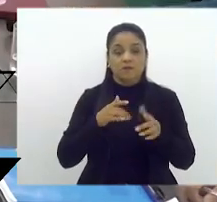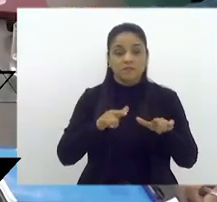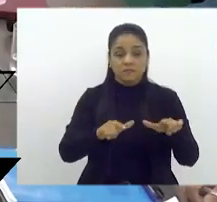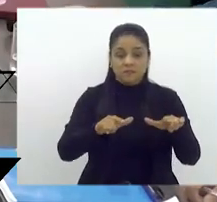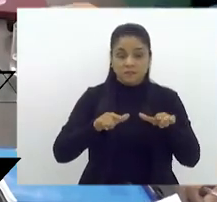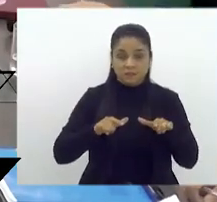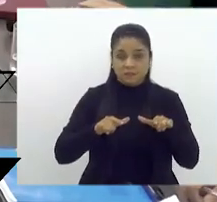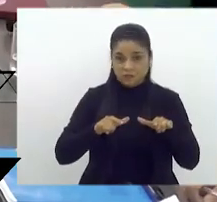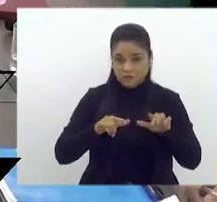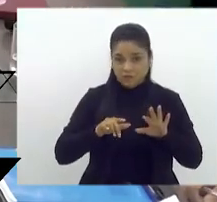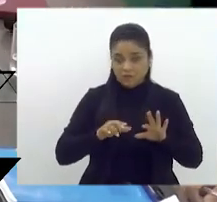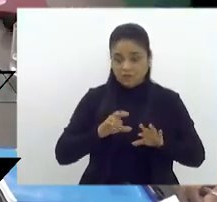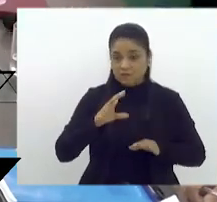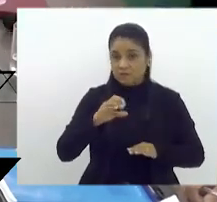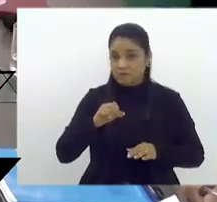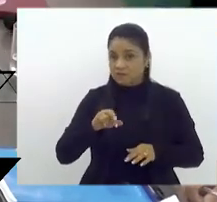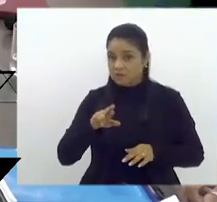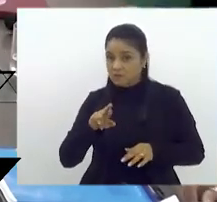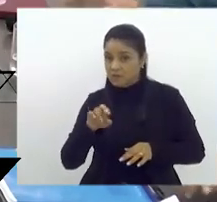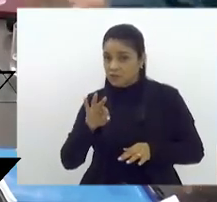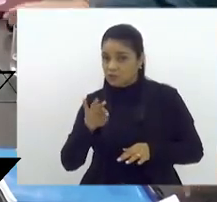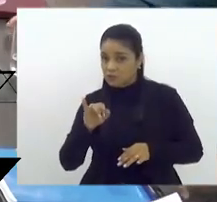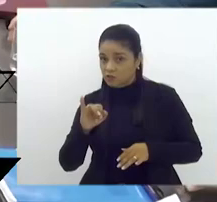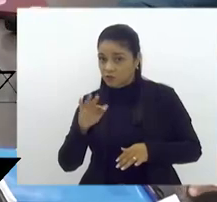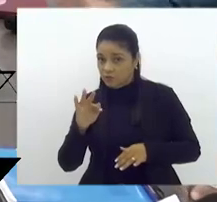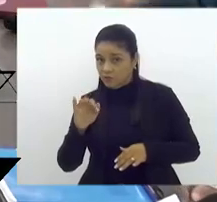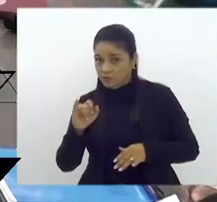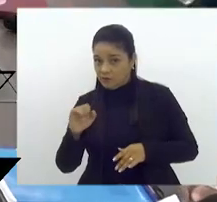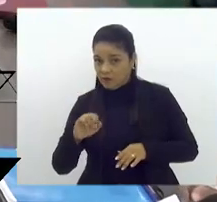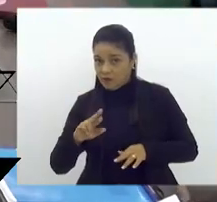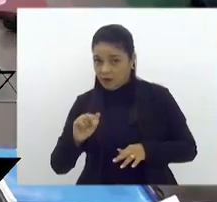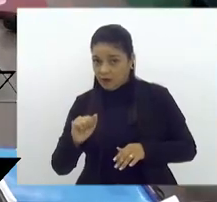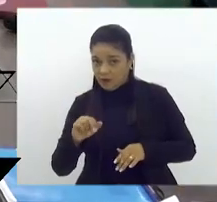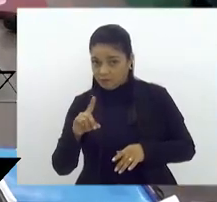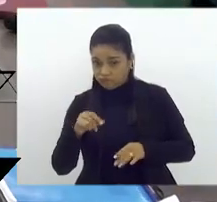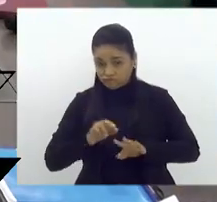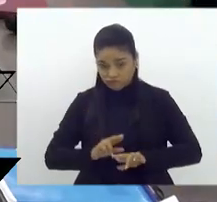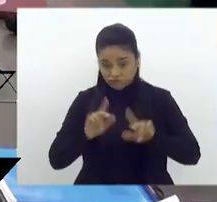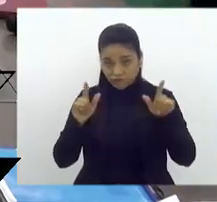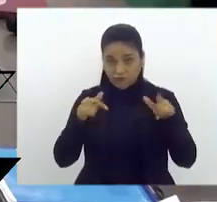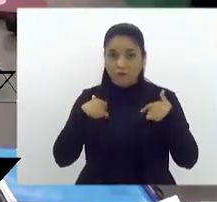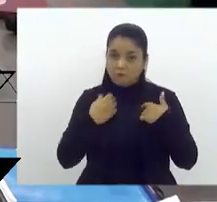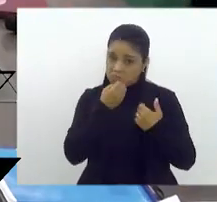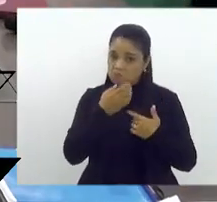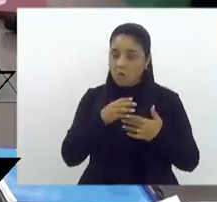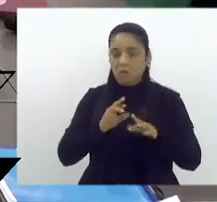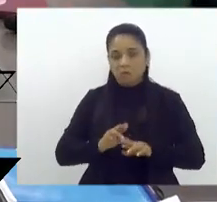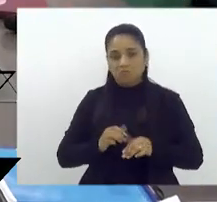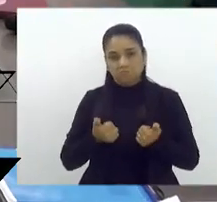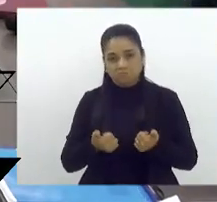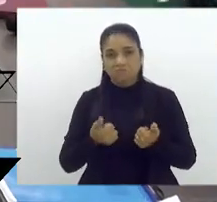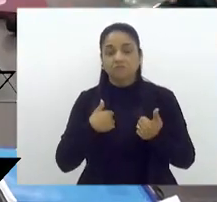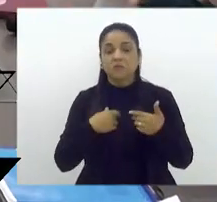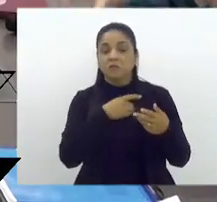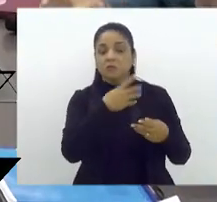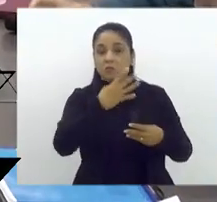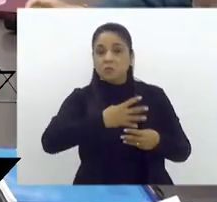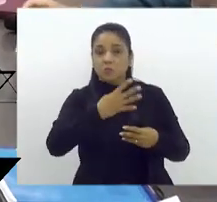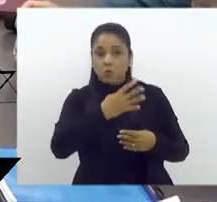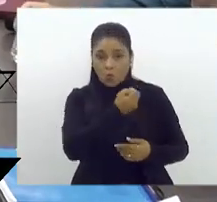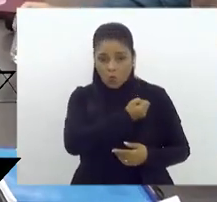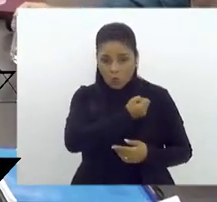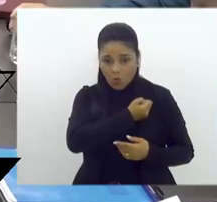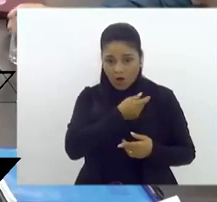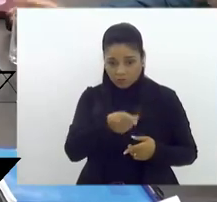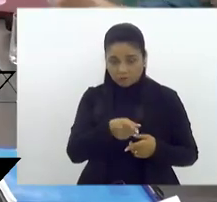só uma observação, no sentido de buscar aperfeiçoar. Na emenda aditiva número 4, fala que